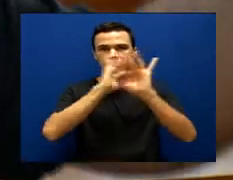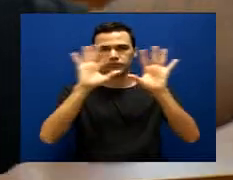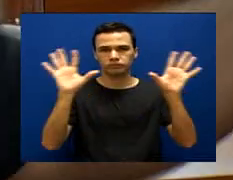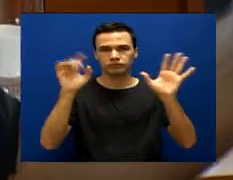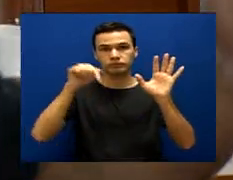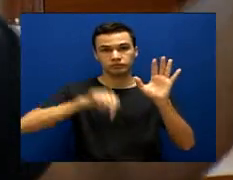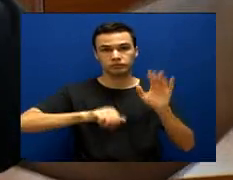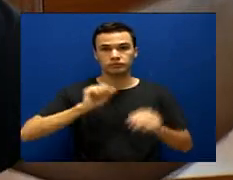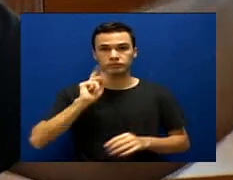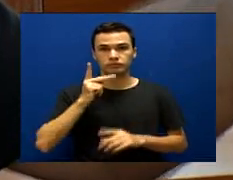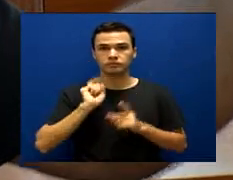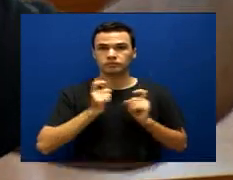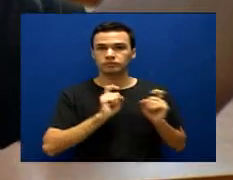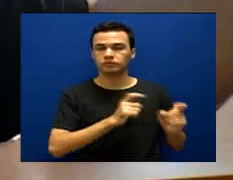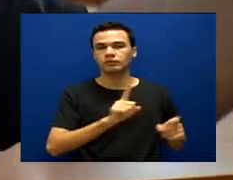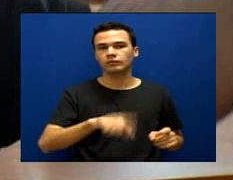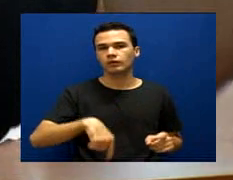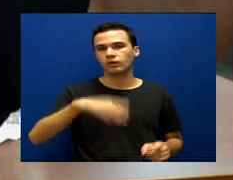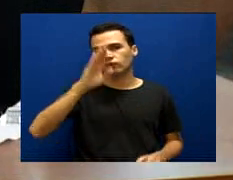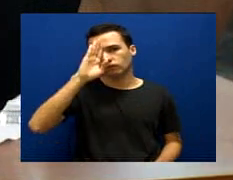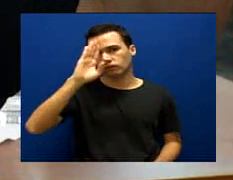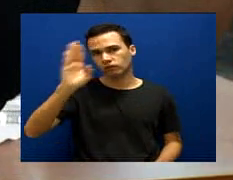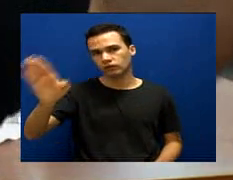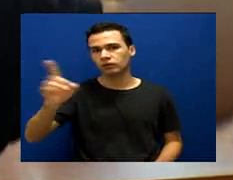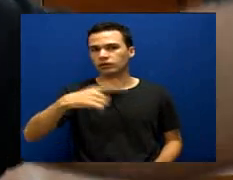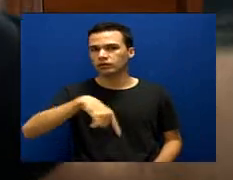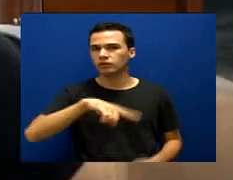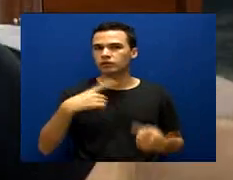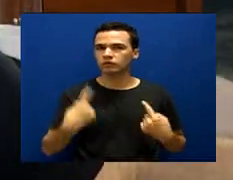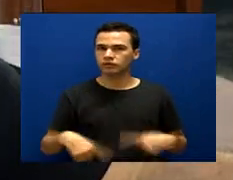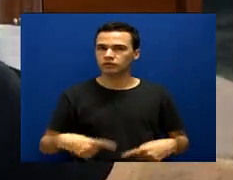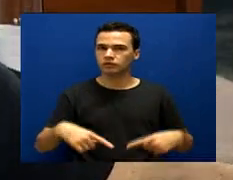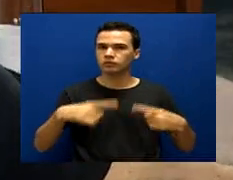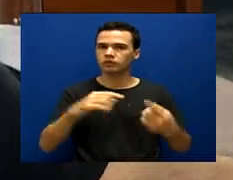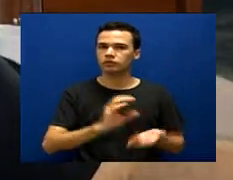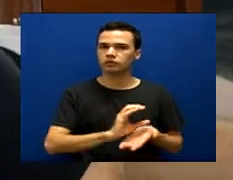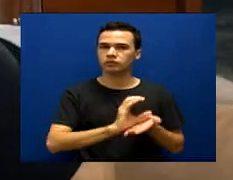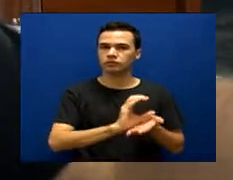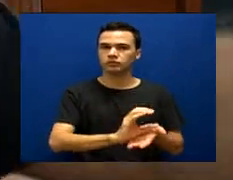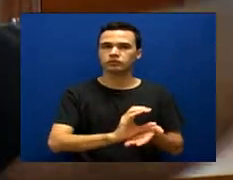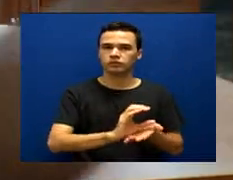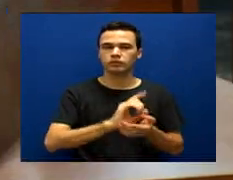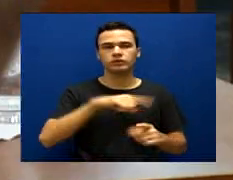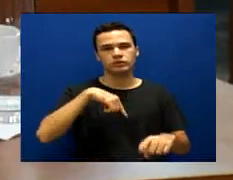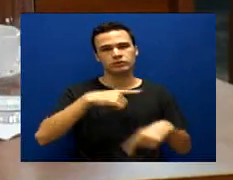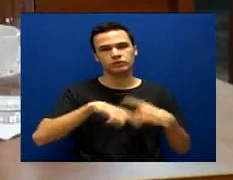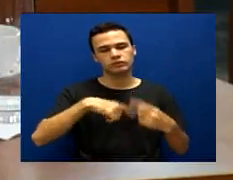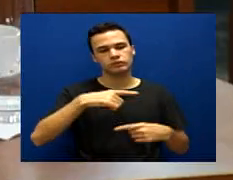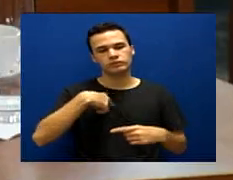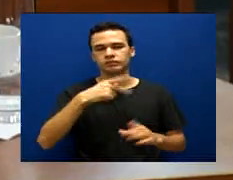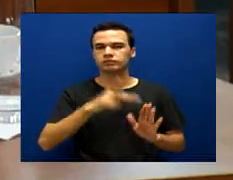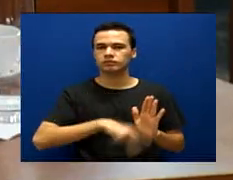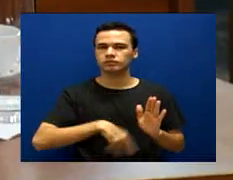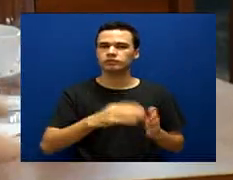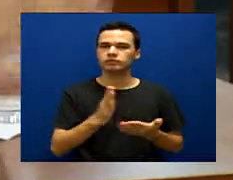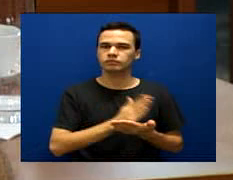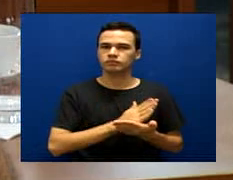claramente que essa audiência pública seria mais para a gente discutir essa questão do conselho e sair daqui